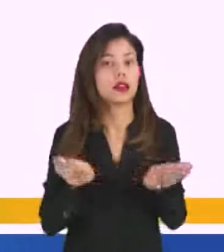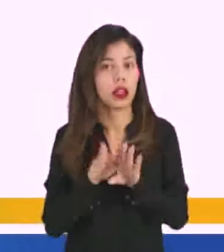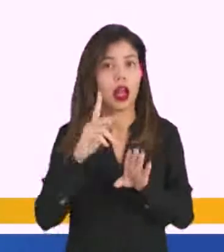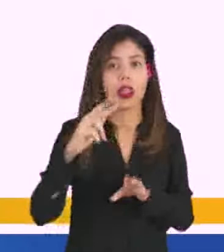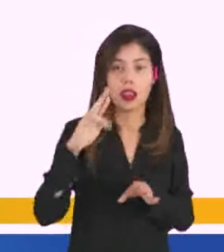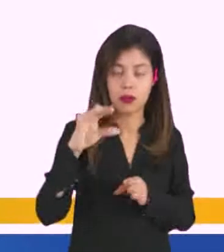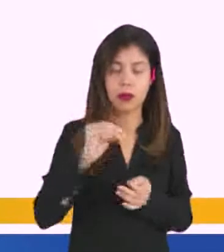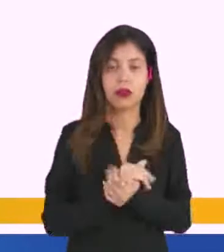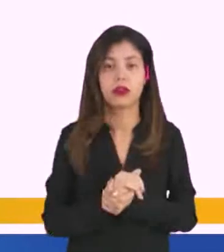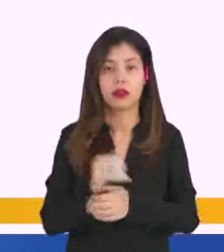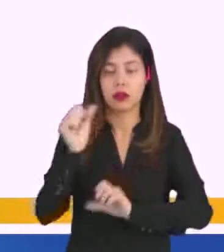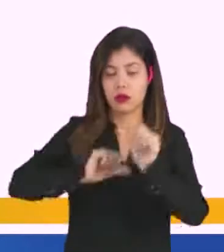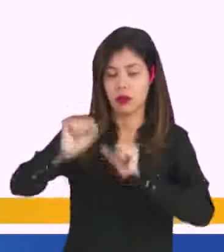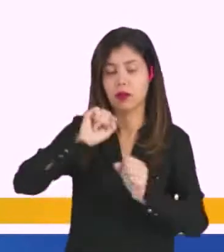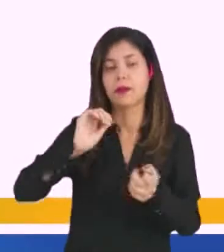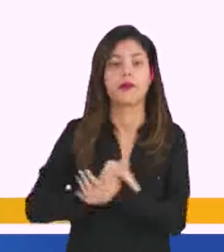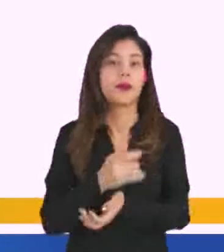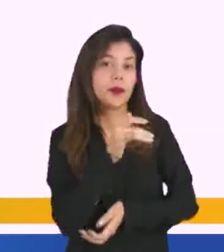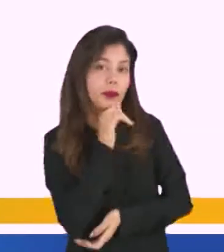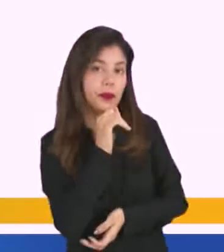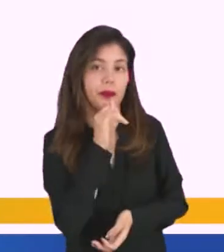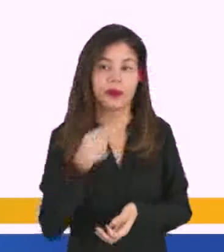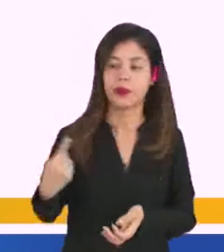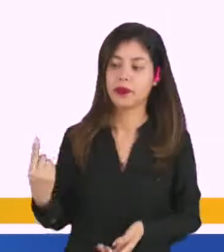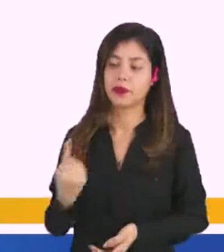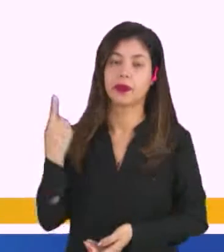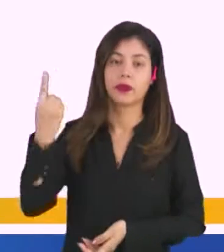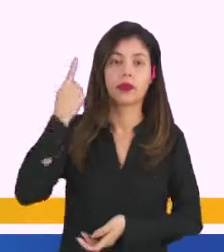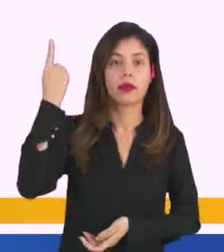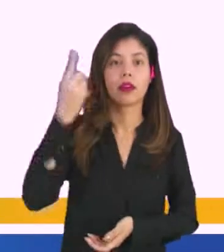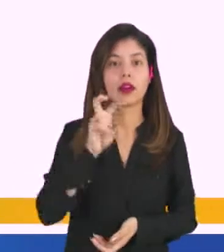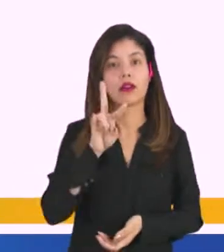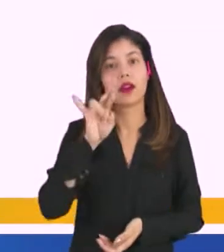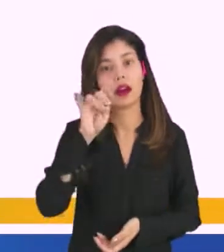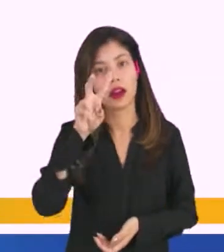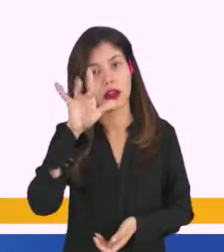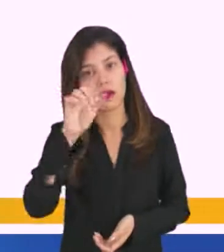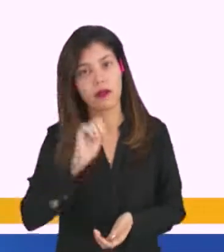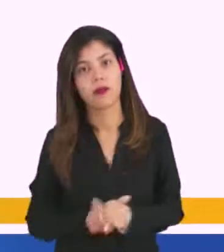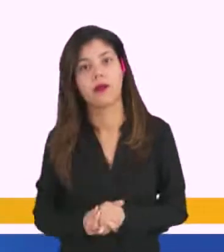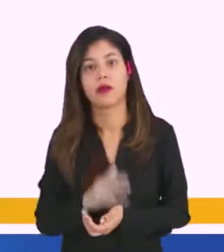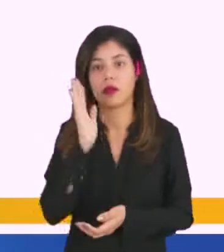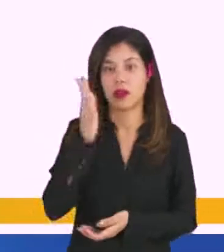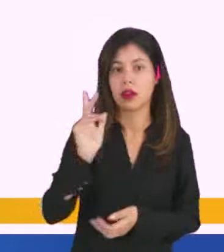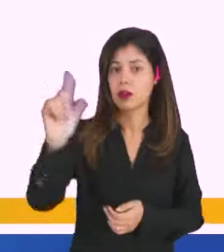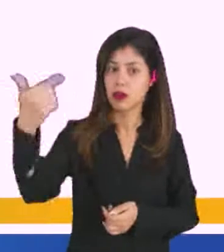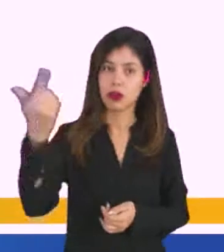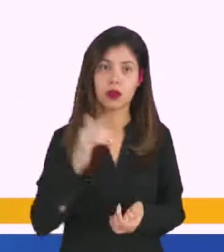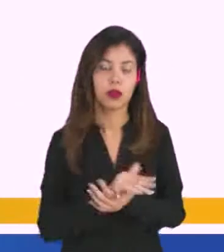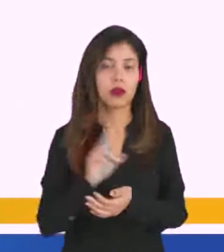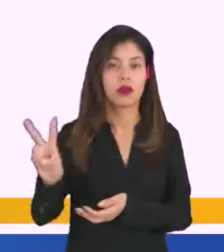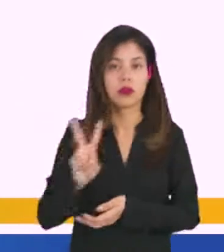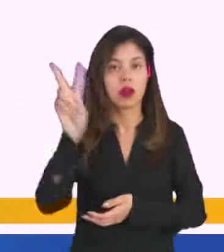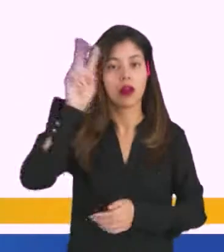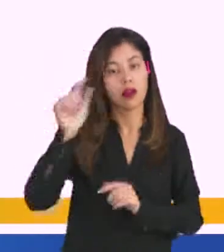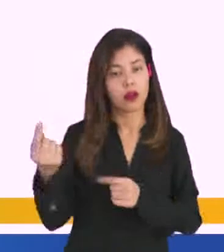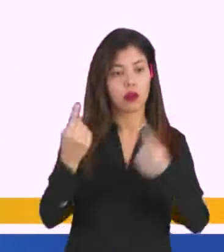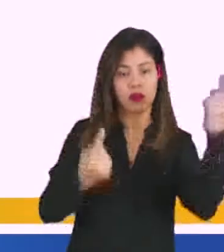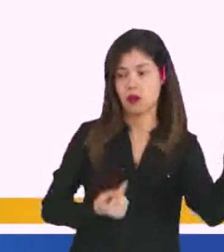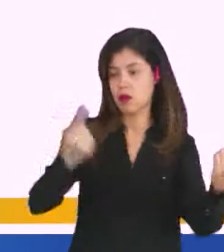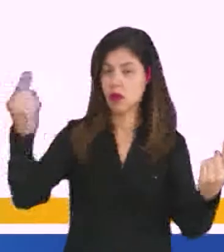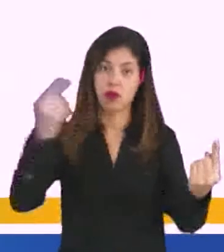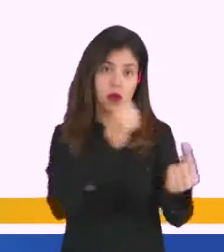Por exemplo, a altura dos alunos da sua turma é uma variável, já que os outros valores variam de um aluno para o